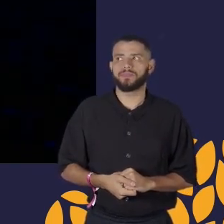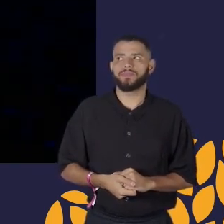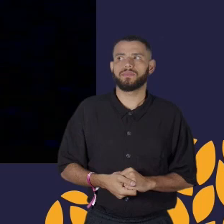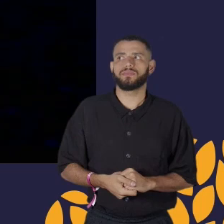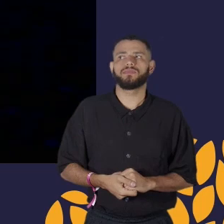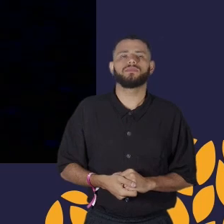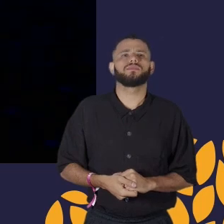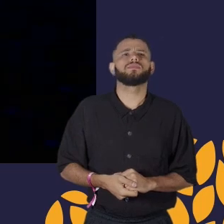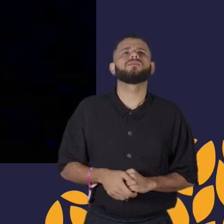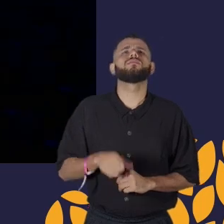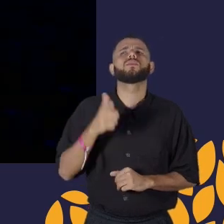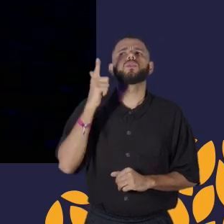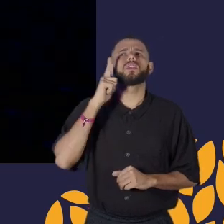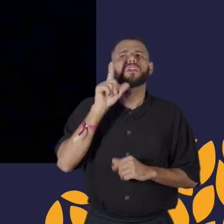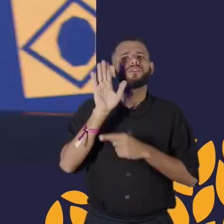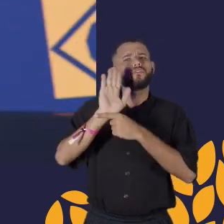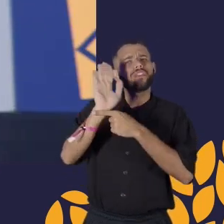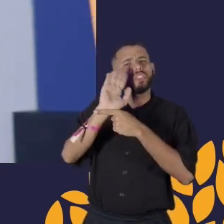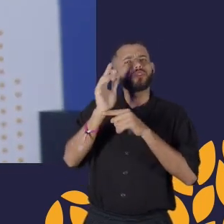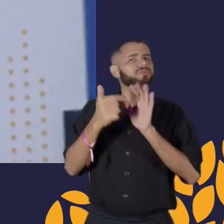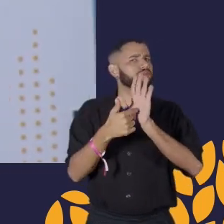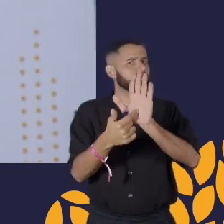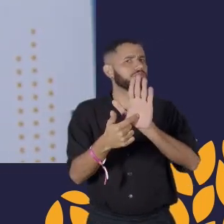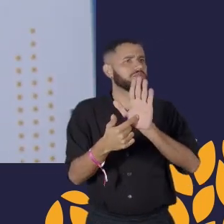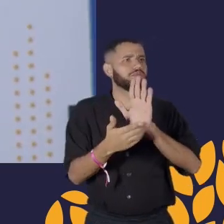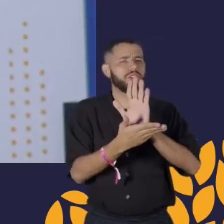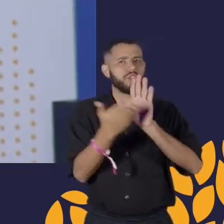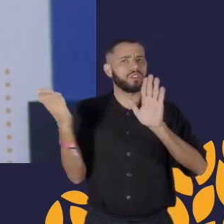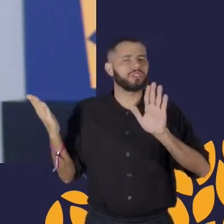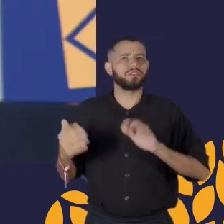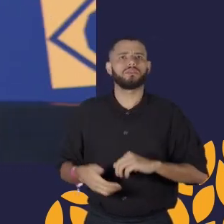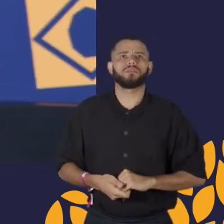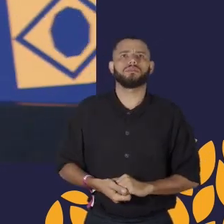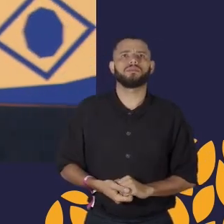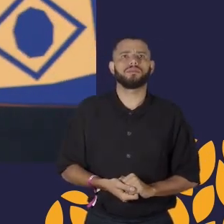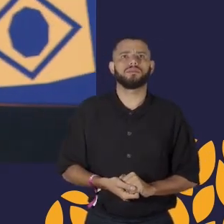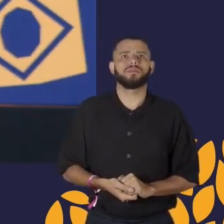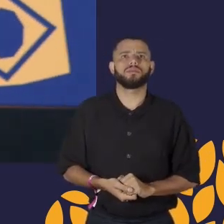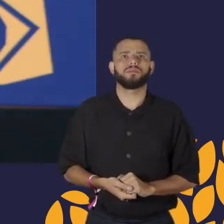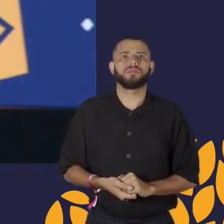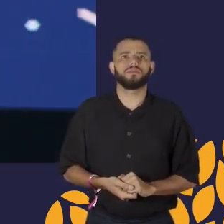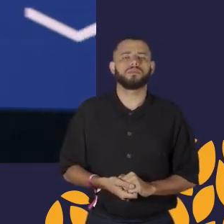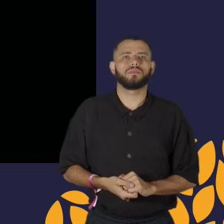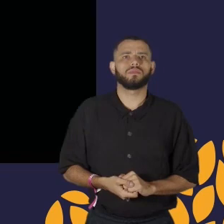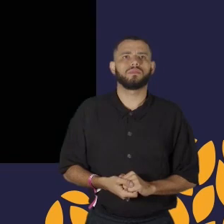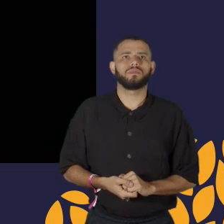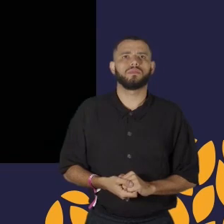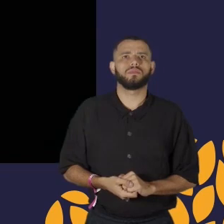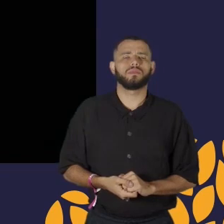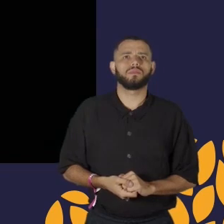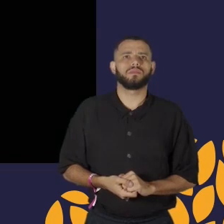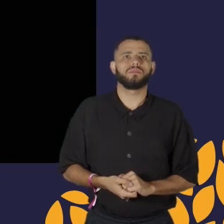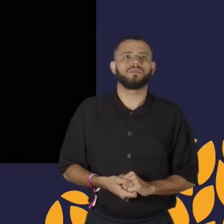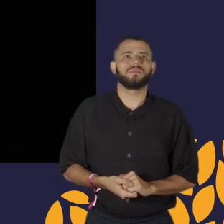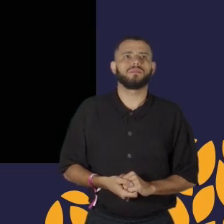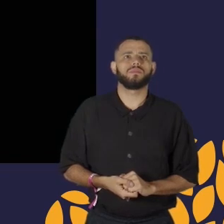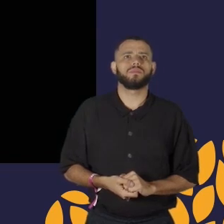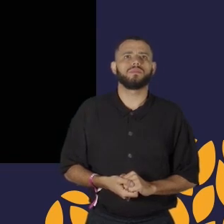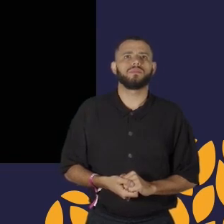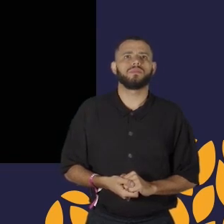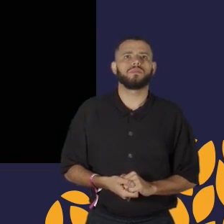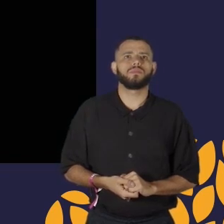Ô Vini, consegue colocar o vídeo aí para nós? Um pouco de história para você. Citado há 6 mil anos. Só um